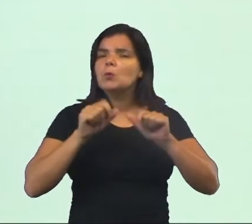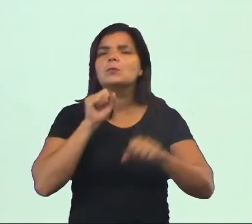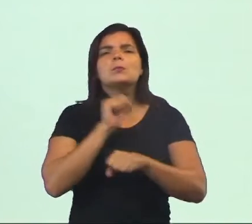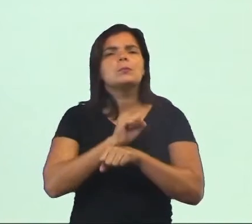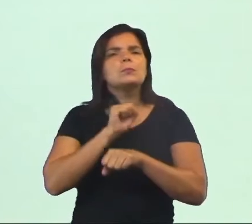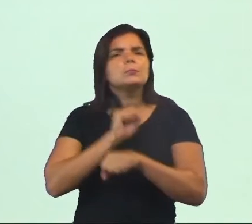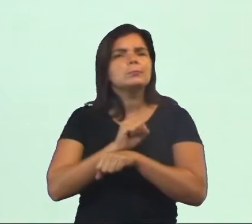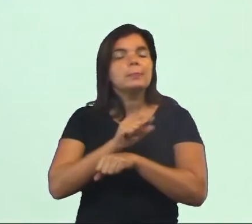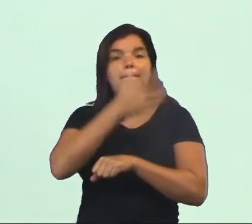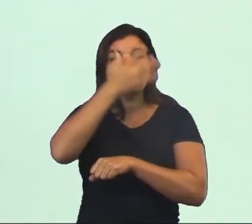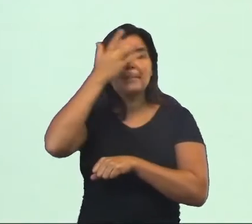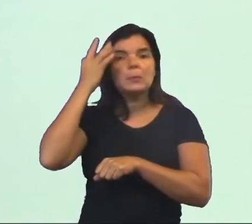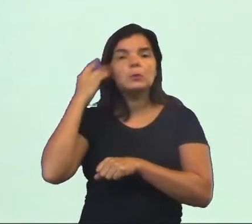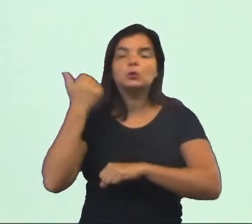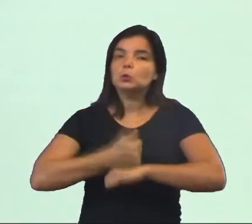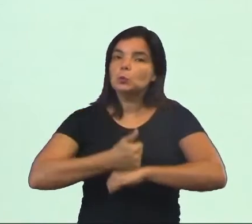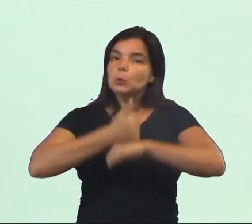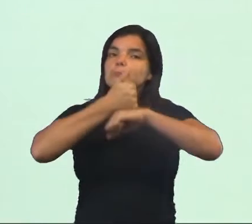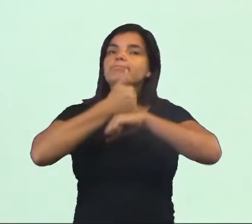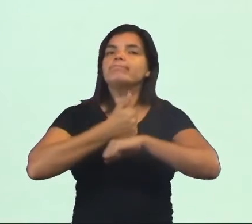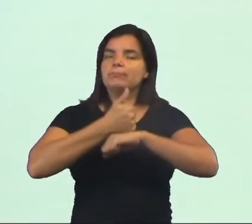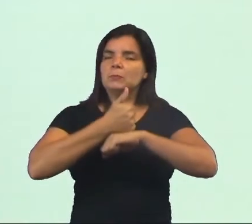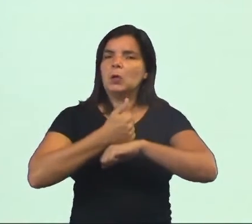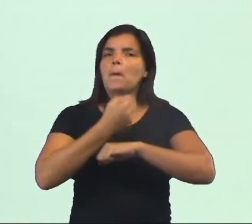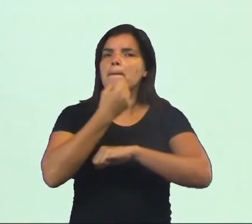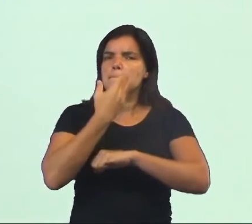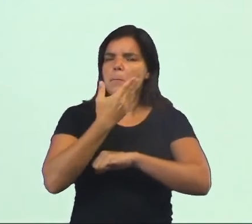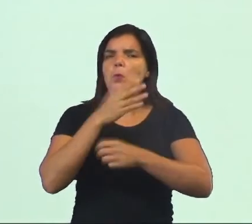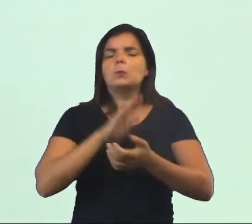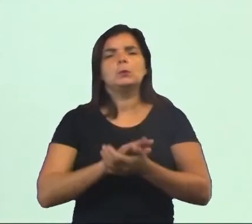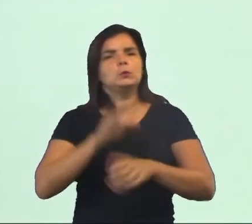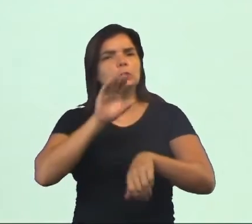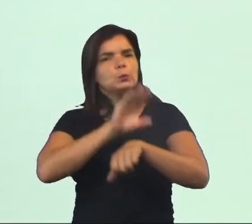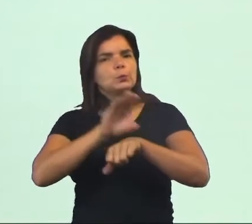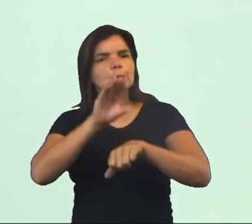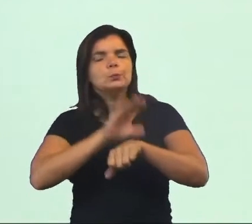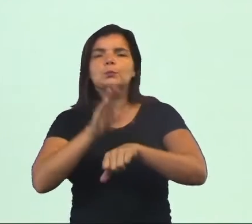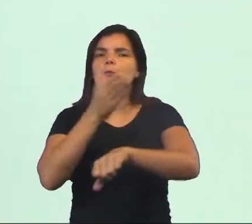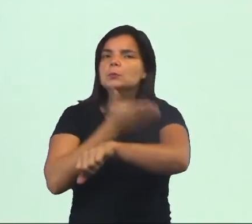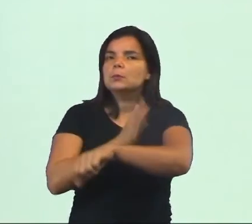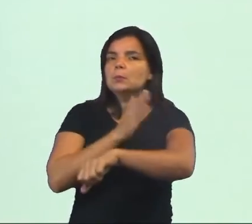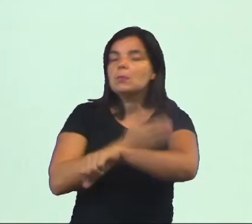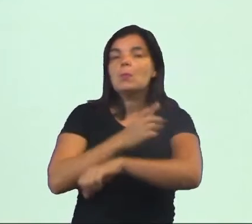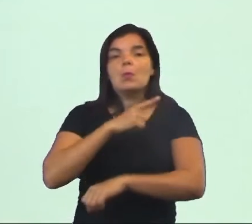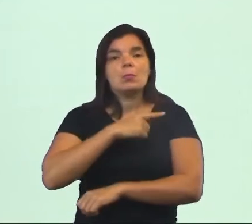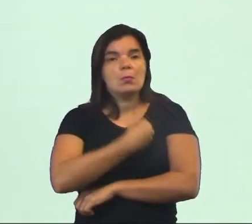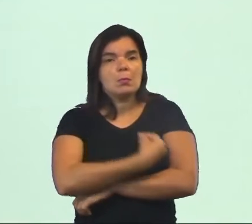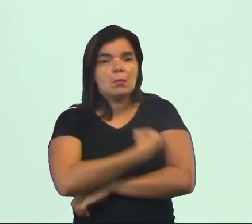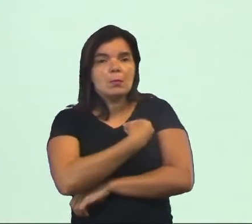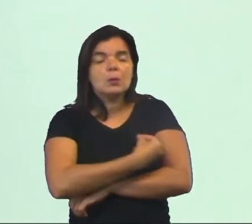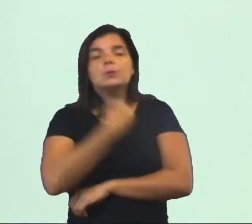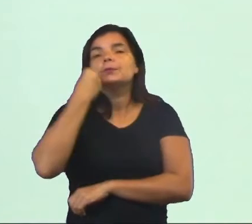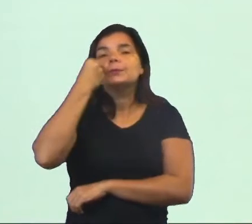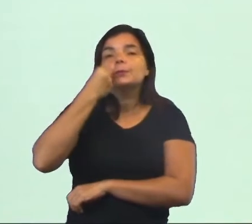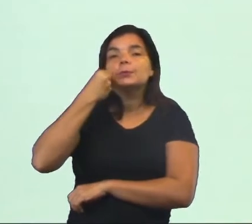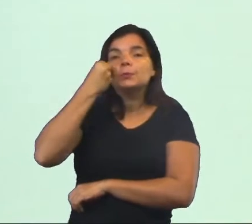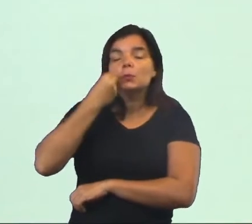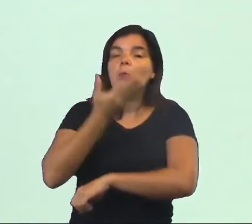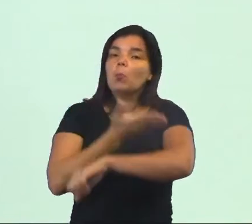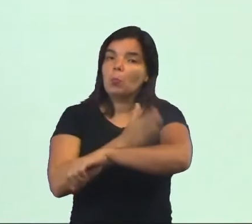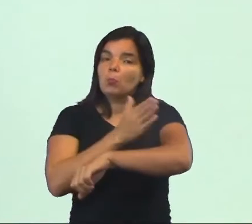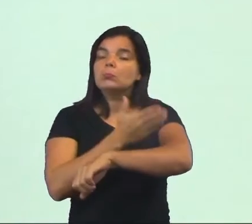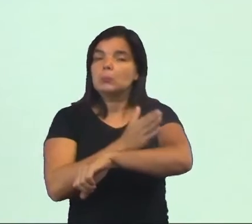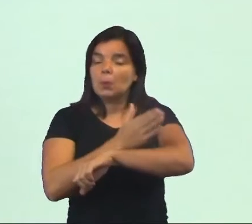quê? Pessoas qualificadas. Pessoas que passaram por um curso, por um treinamento, que têm uma vivência, uma experiência, uma